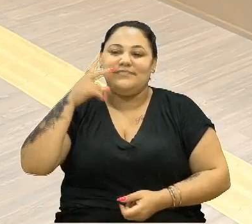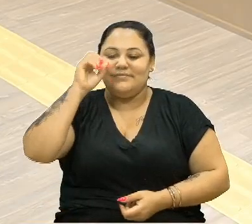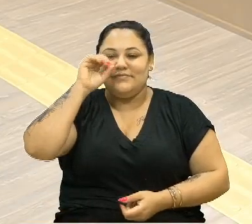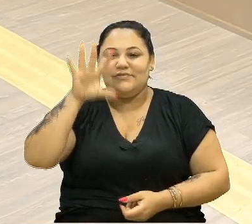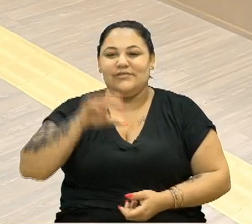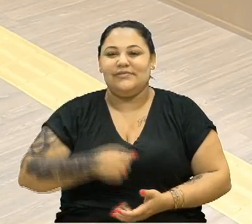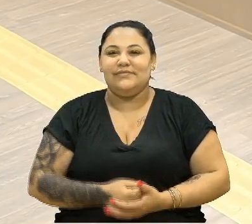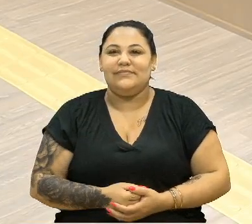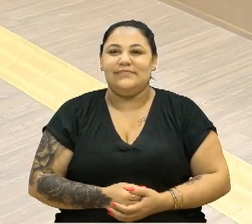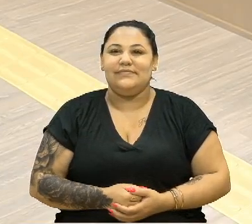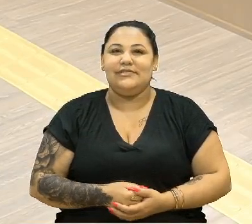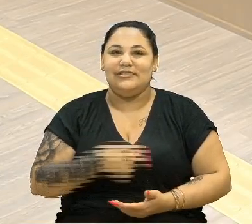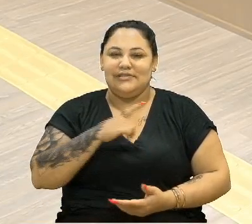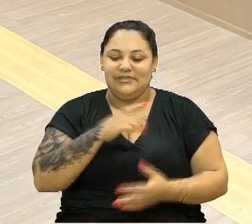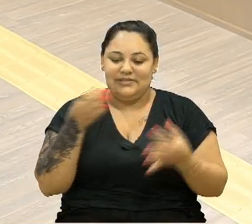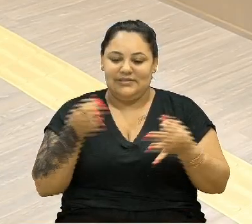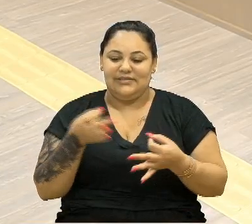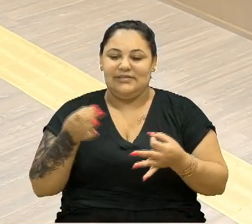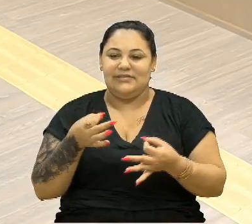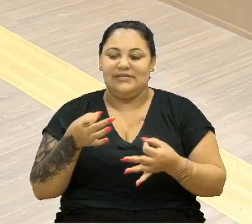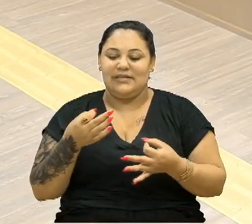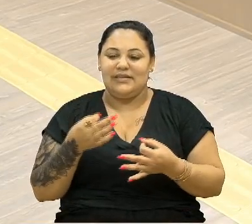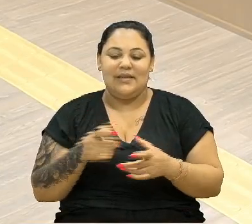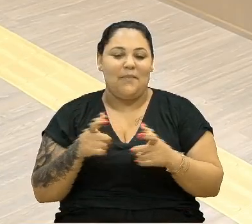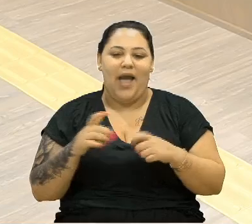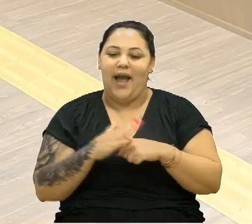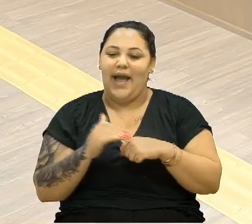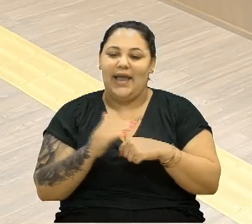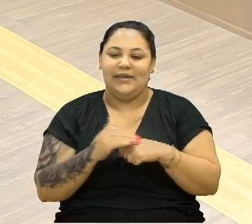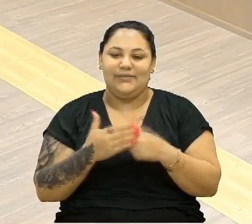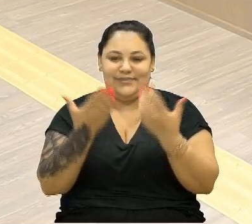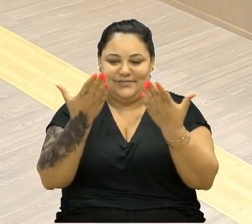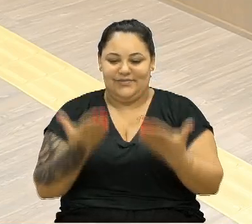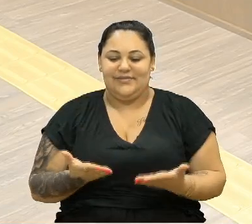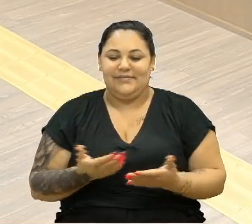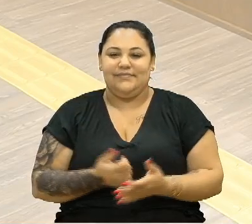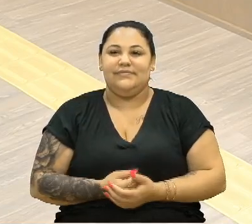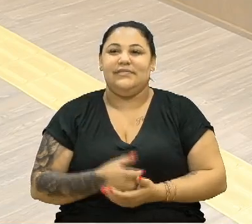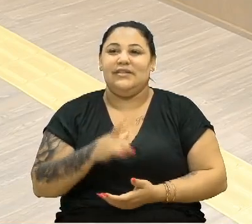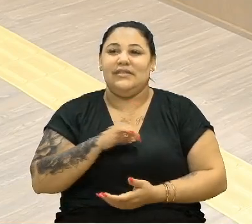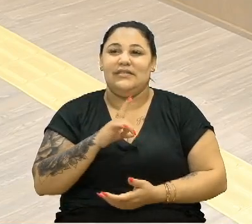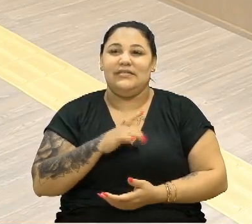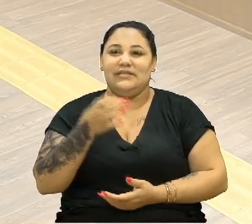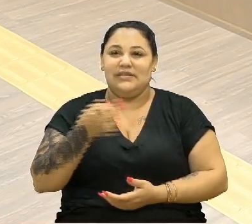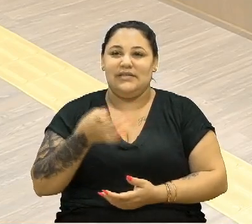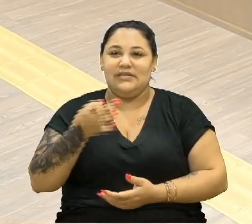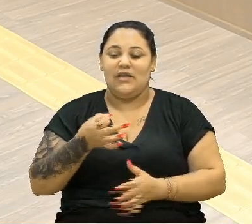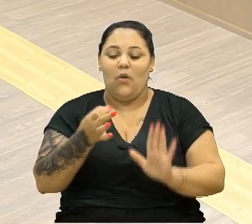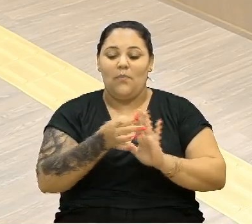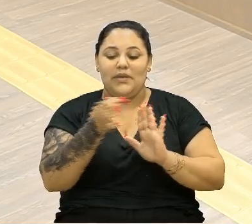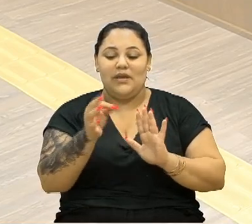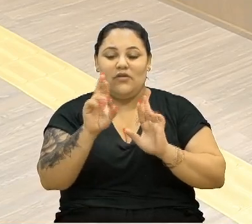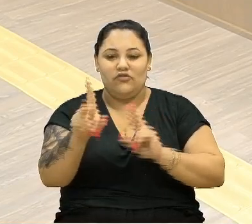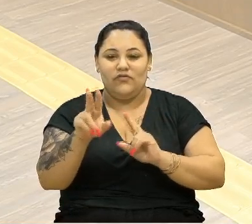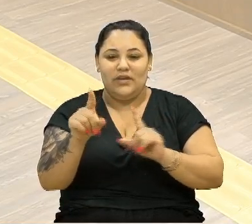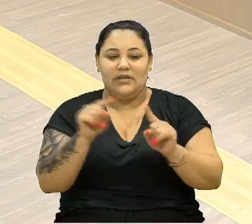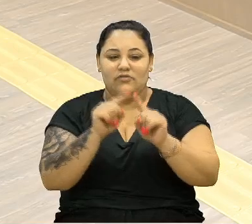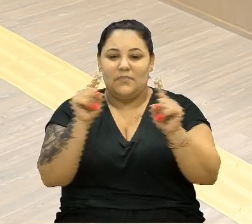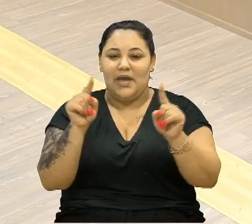A gente com certeza tem o maior apreço pelo senhor e tenho certeza absoluta que divergências acontecem, mas a gente